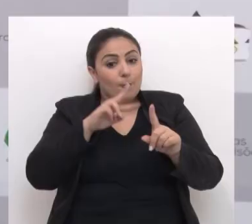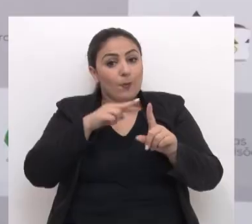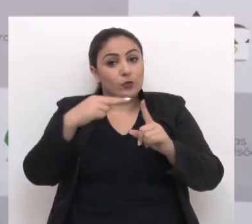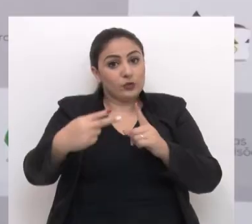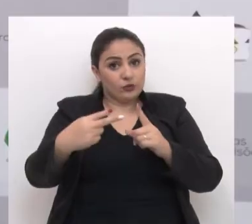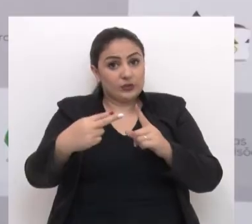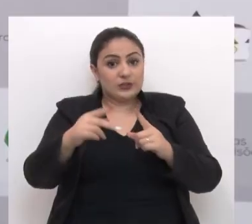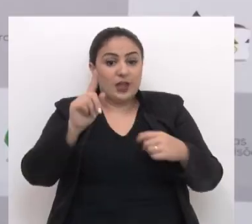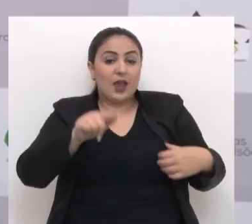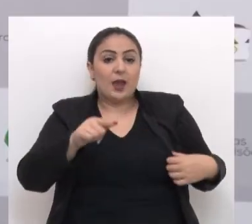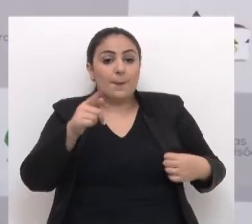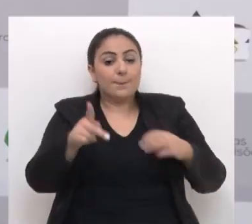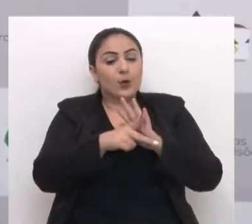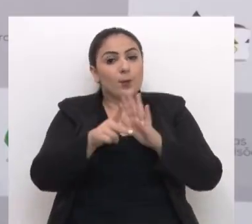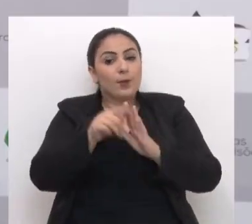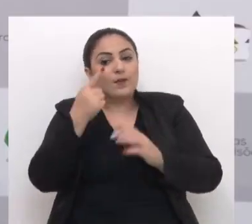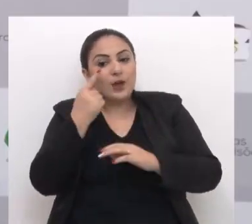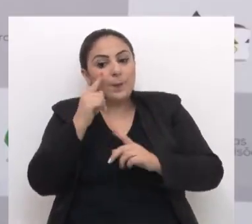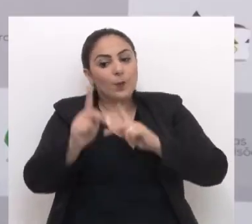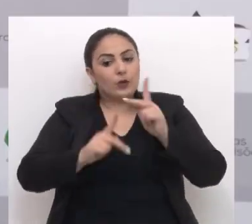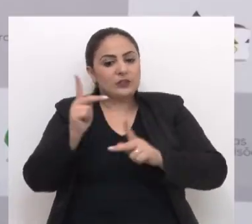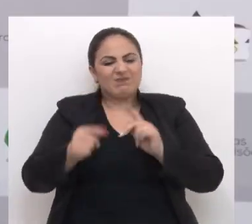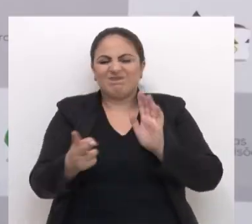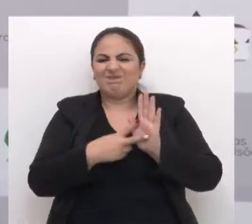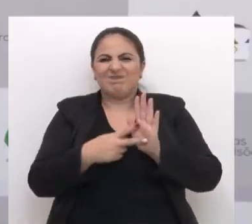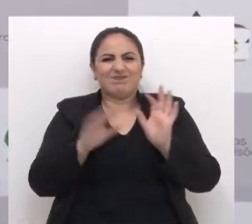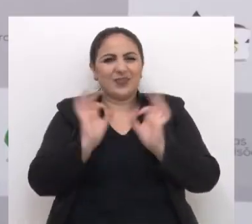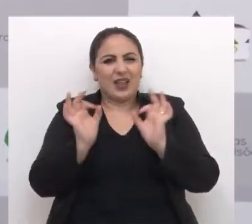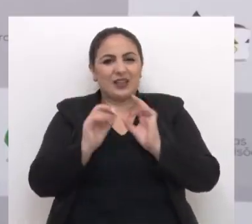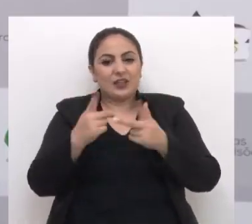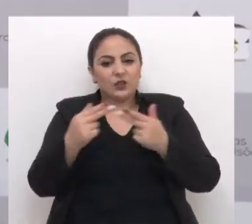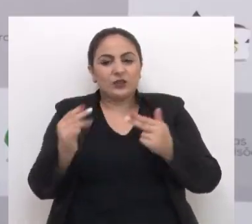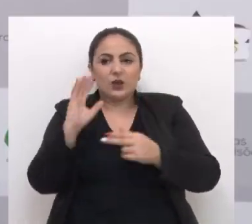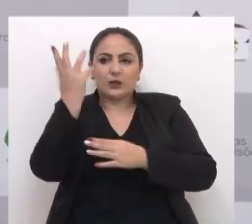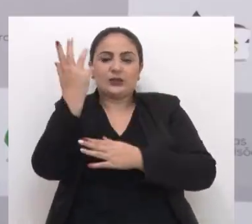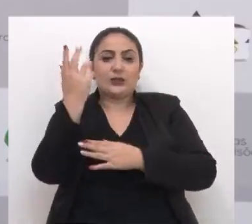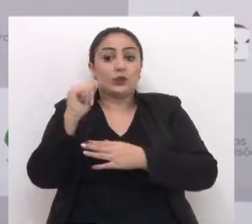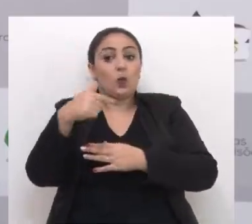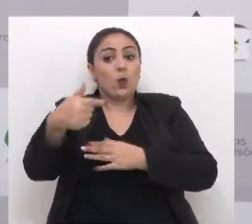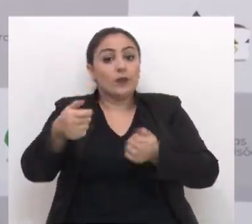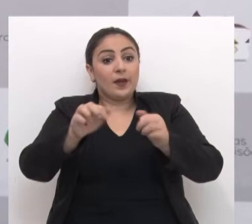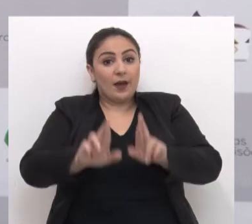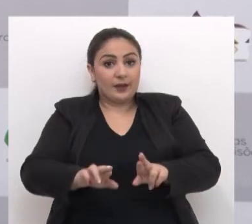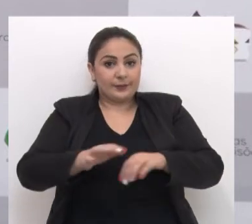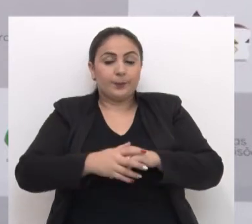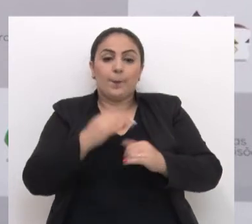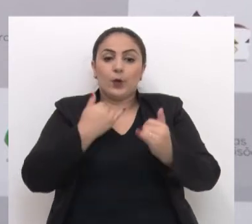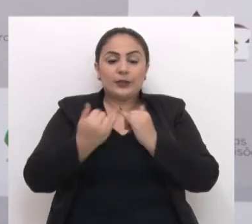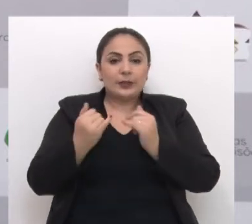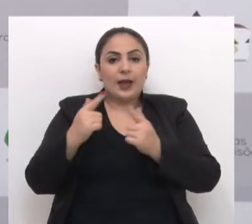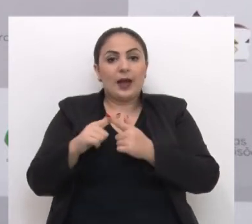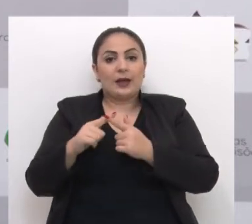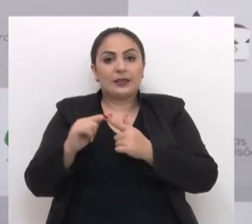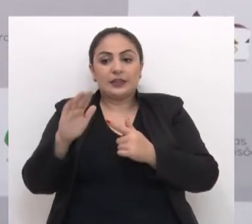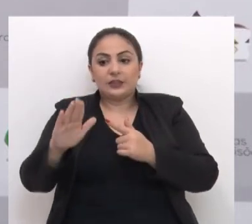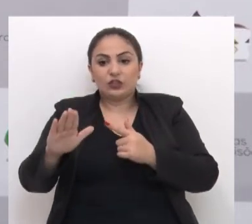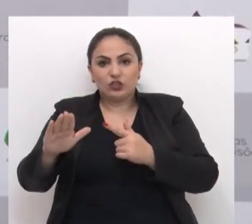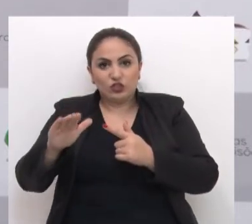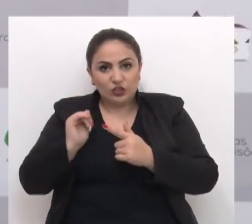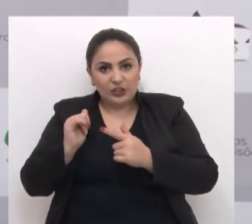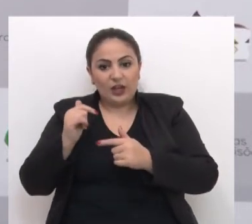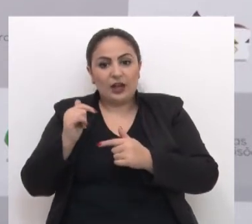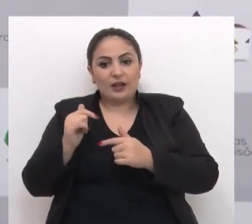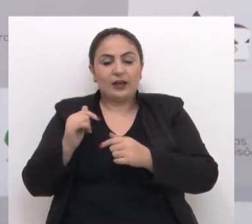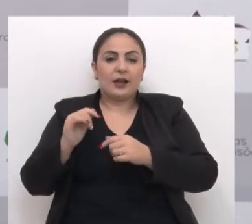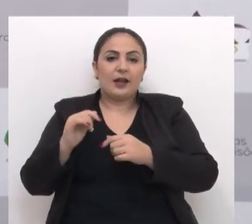de vista, é para jogar para a população não prestar atenção naquilo que está acontecendo nos outros segmentos. Por exemplo, na retirada da